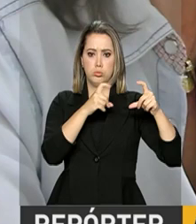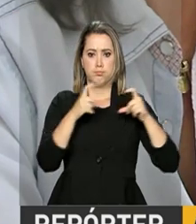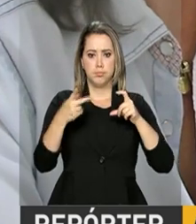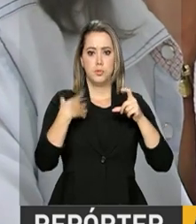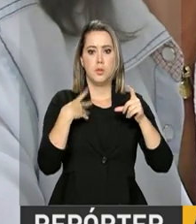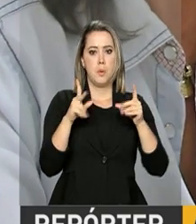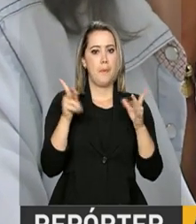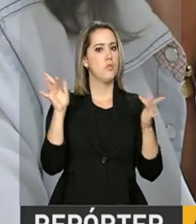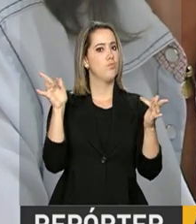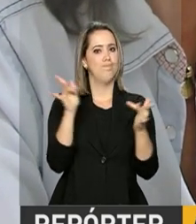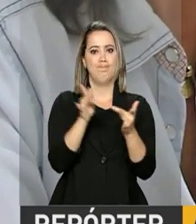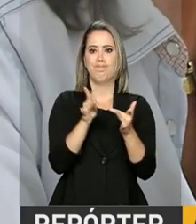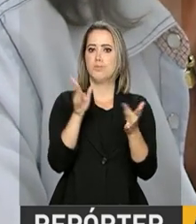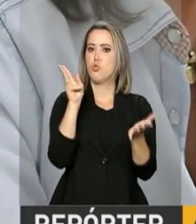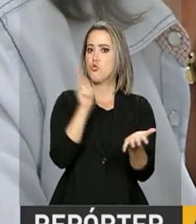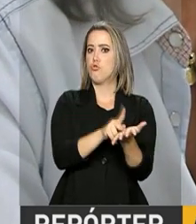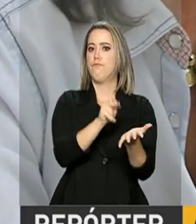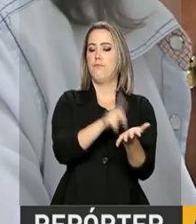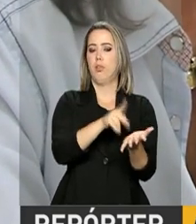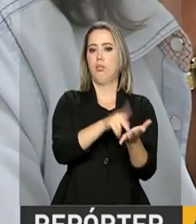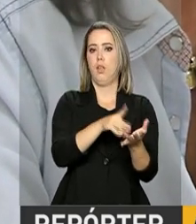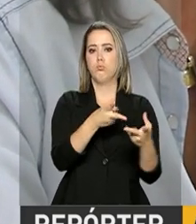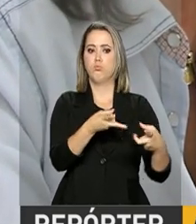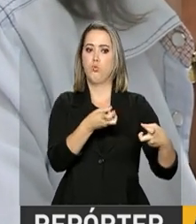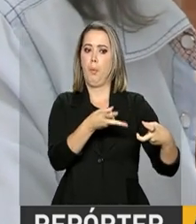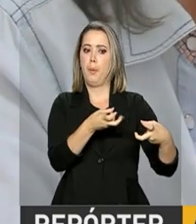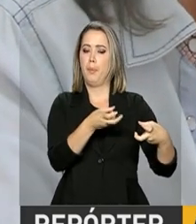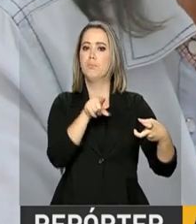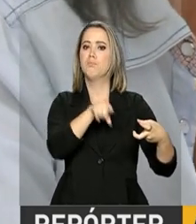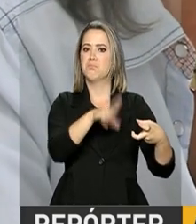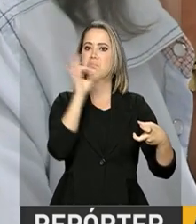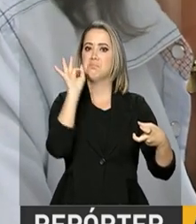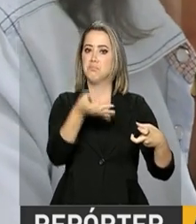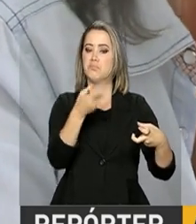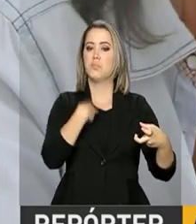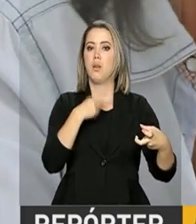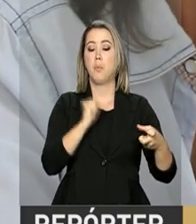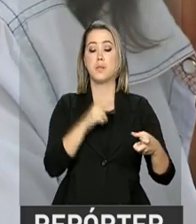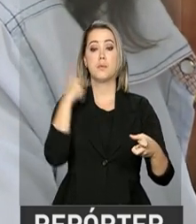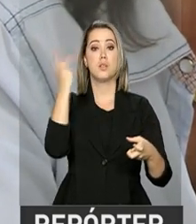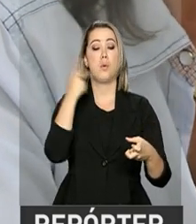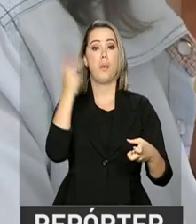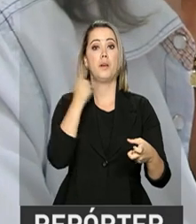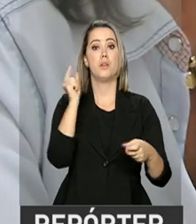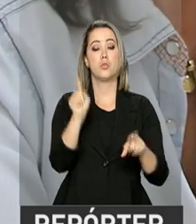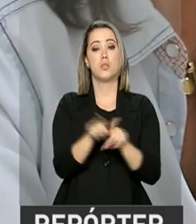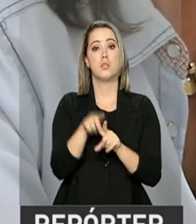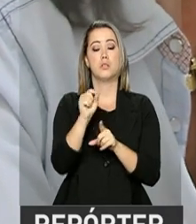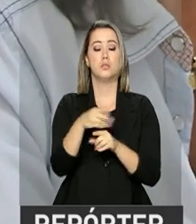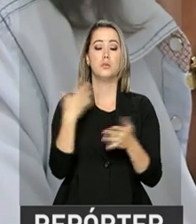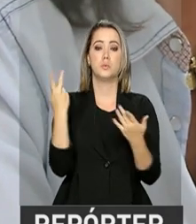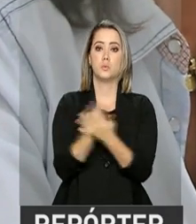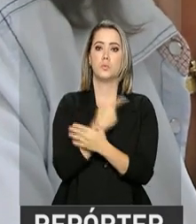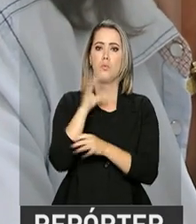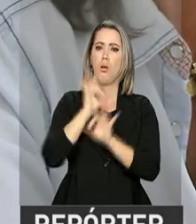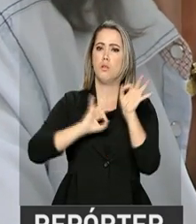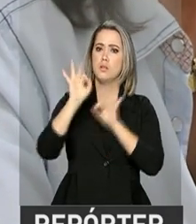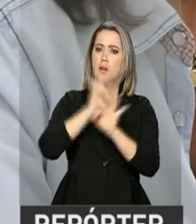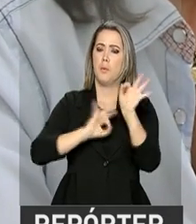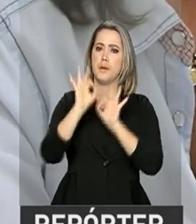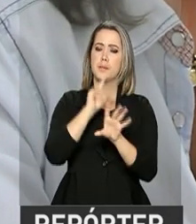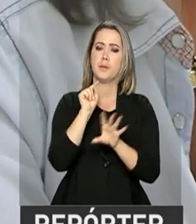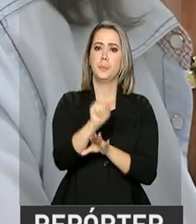o mais fidedigno possível, isso vai possibilitar que políticas públicas sejam